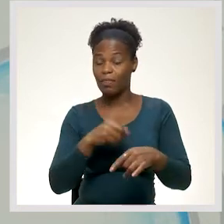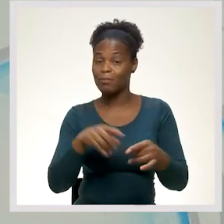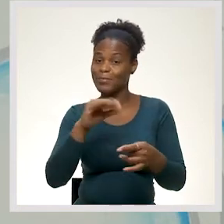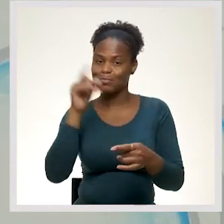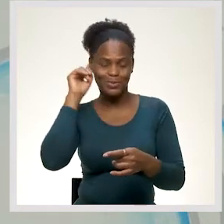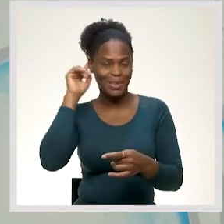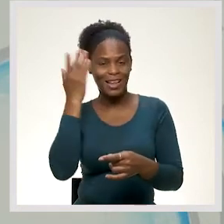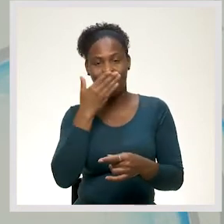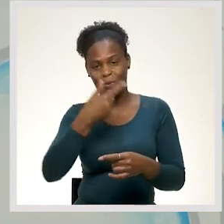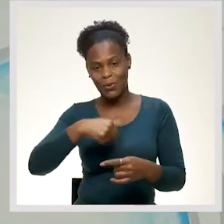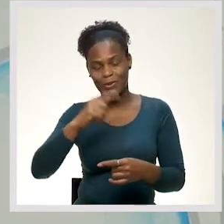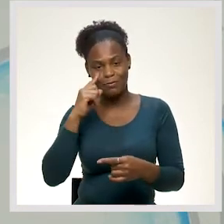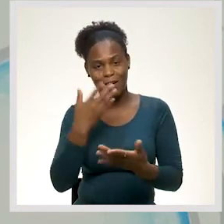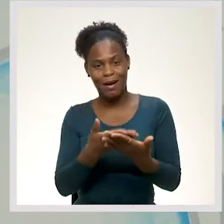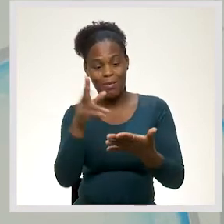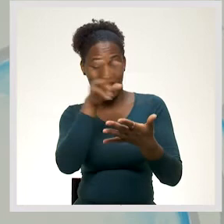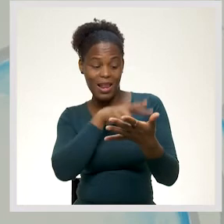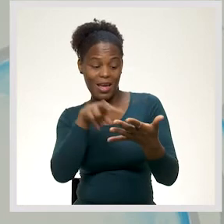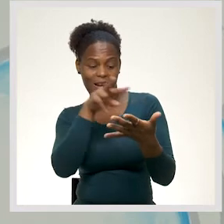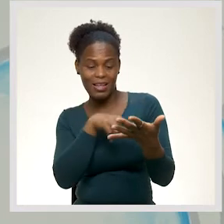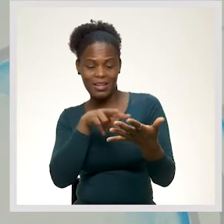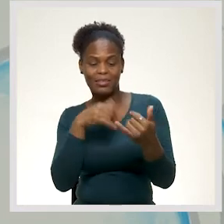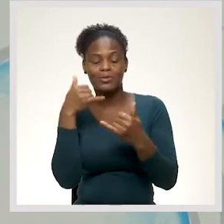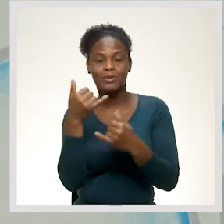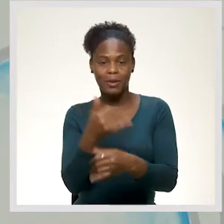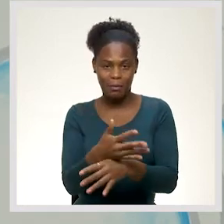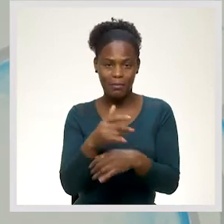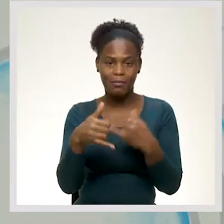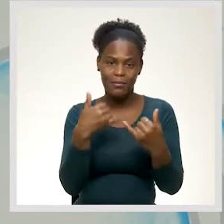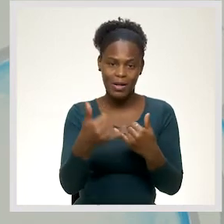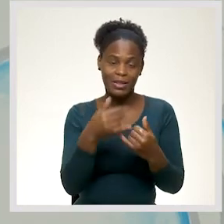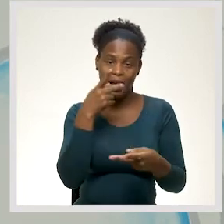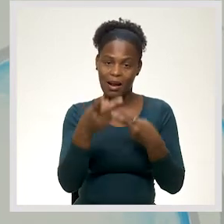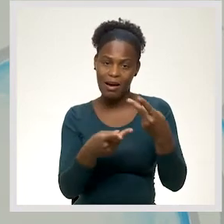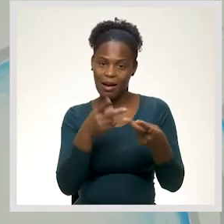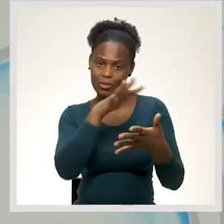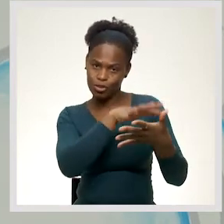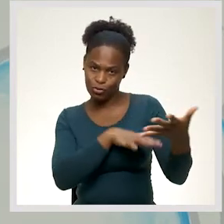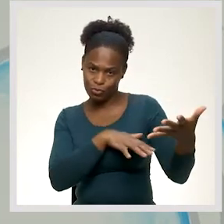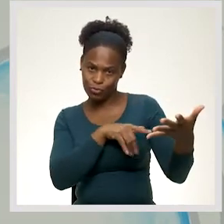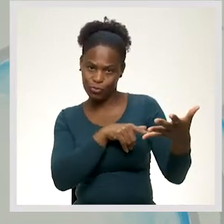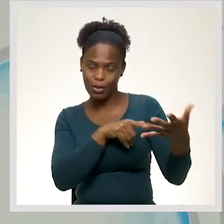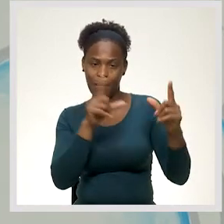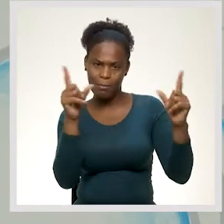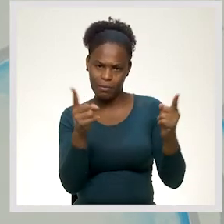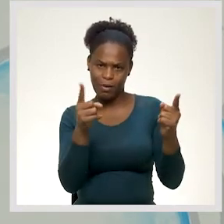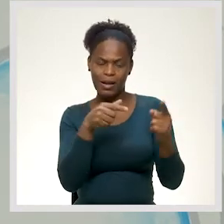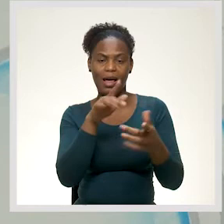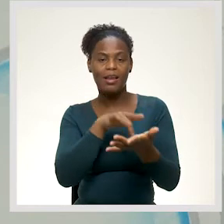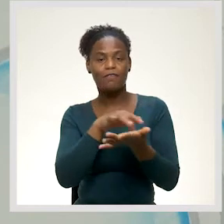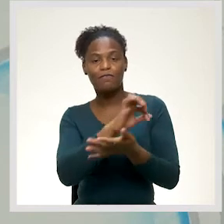aula, onde passaremos a leitura e, posteriormente, a análise de um excerto da sua